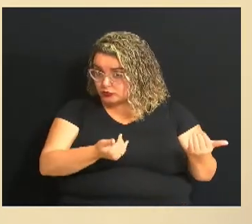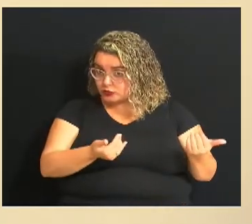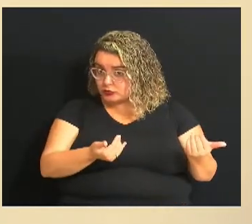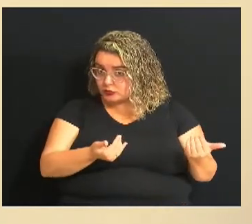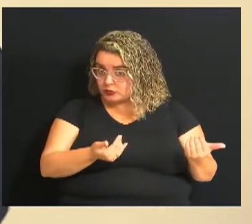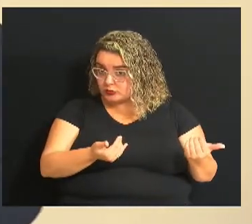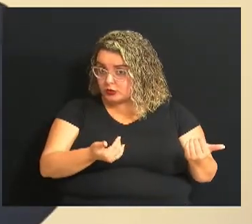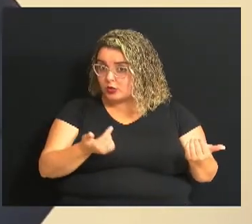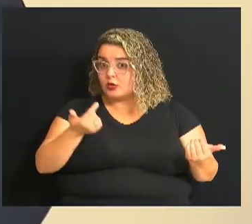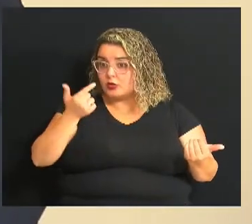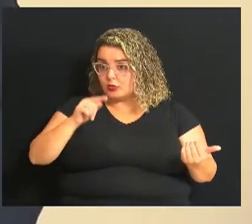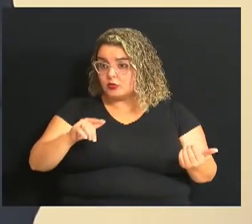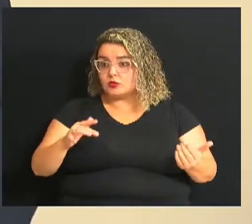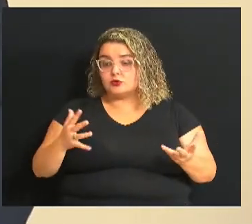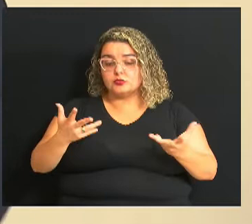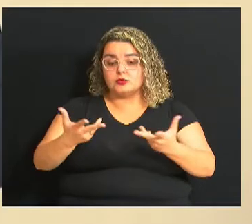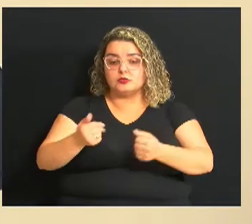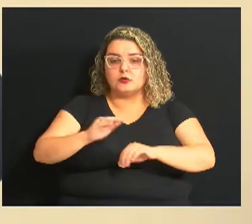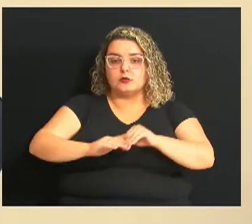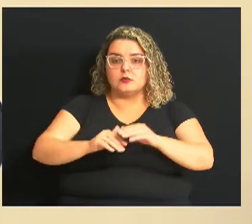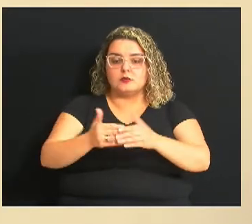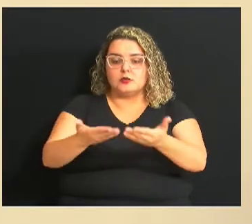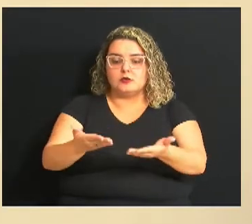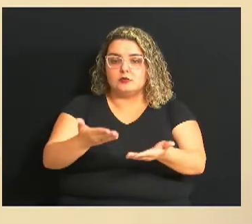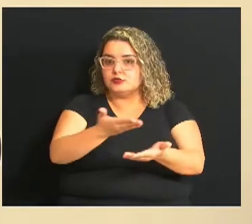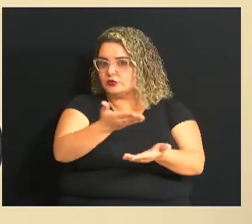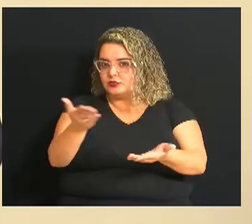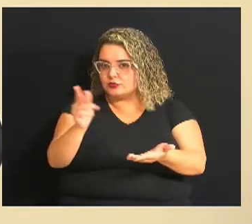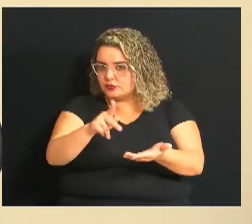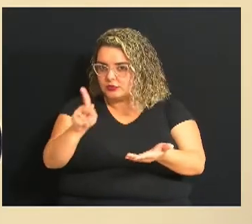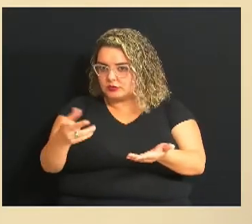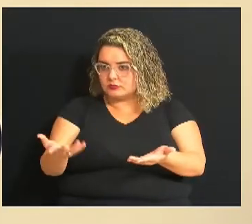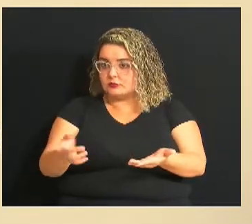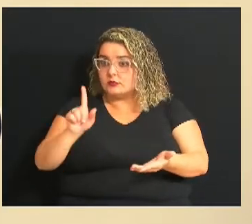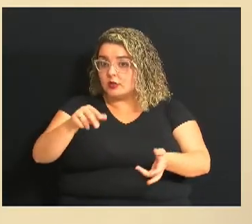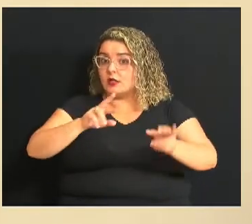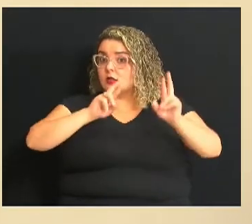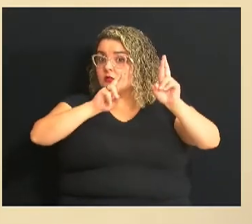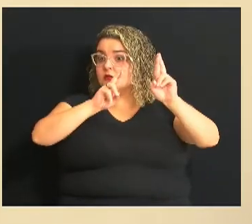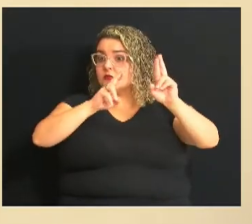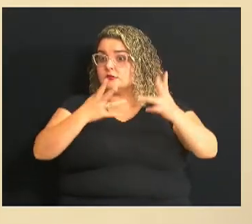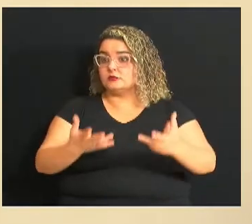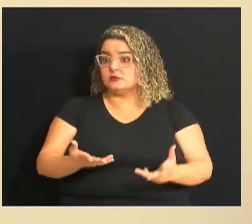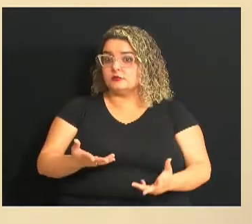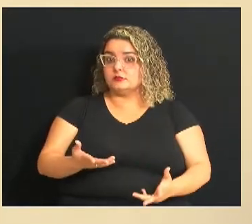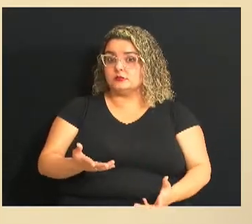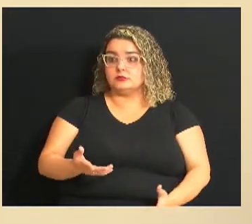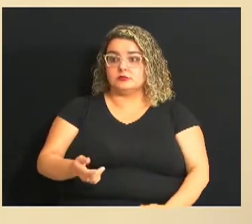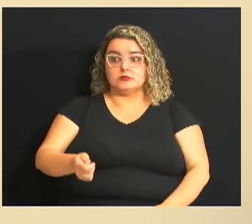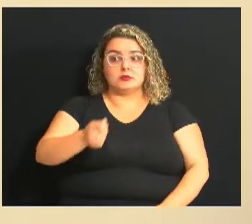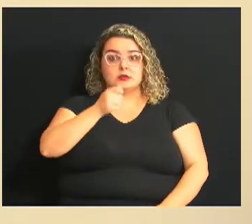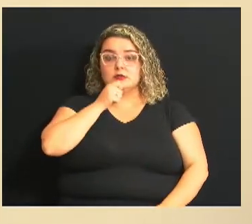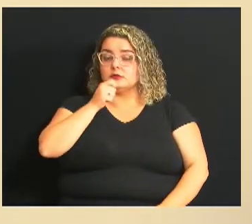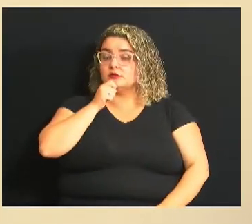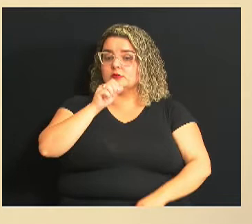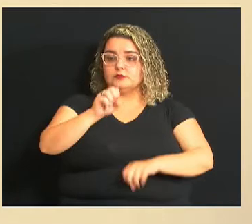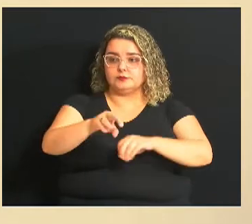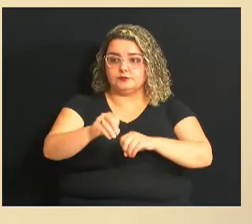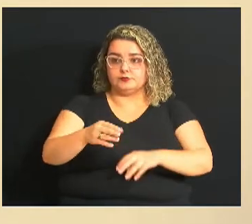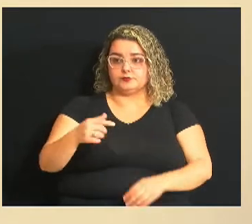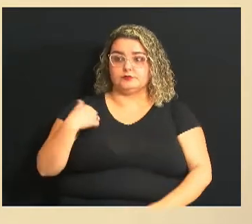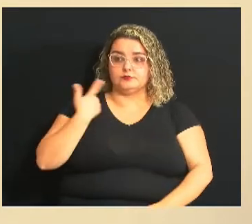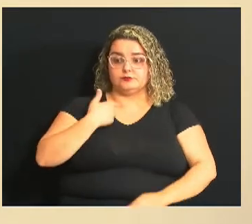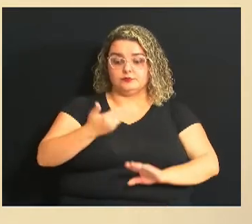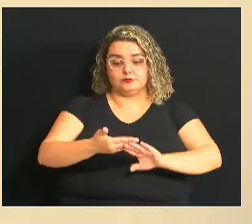está na mão de todos vocês. Essa ainda é a esperança daqueles que não lecionam. Nós que estamos do lado de